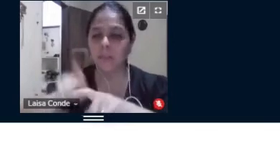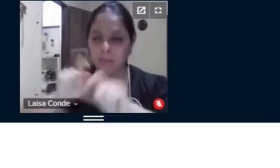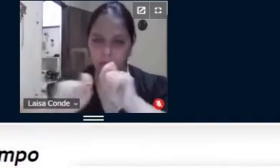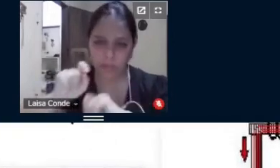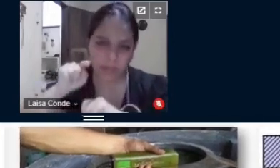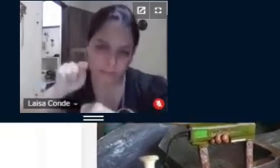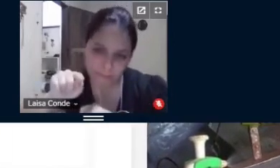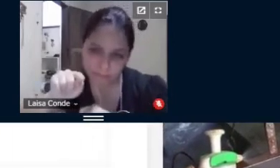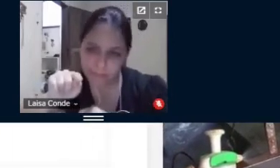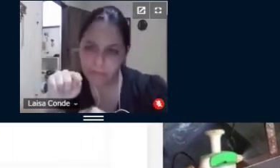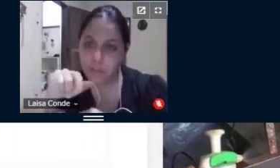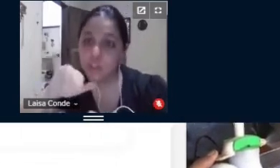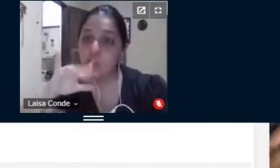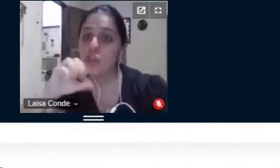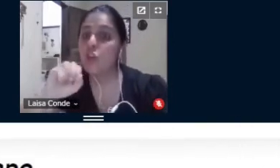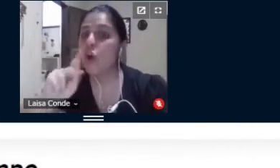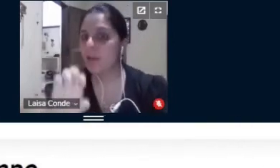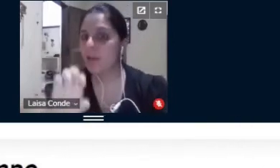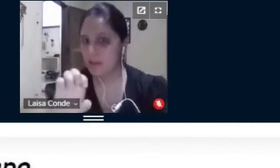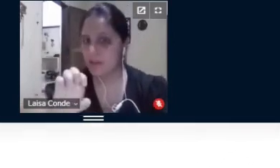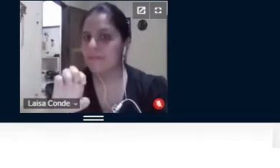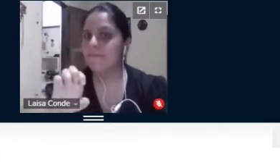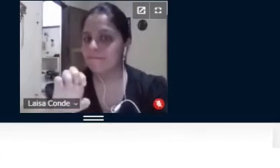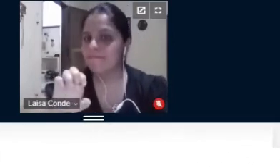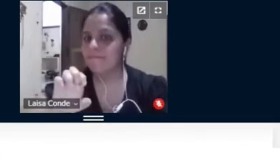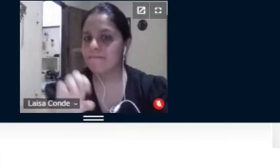de yoke, o yoke.